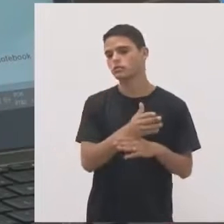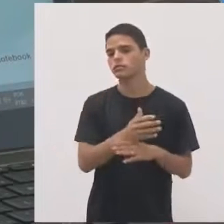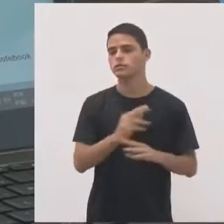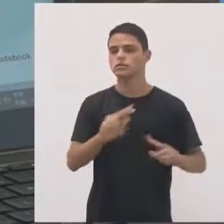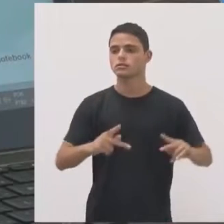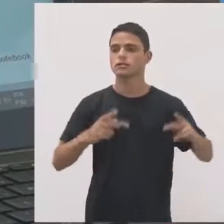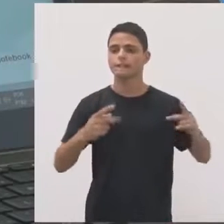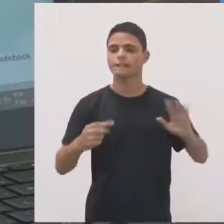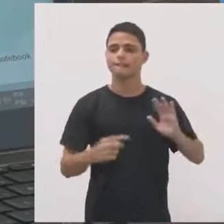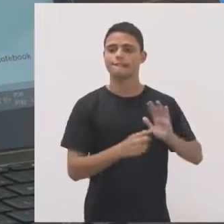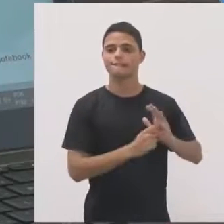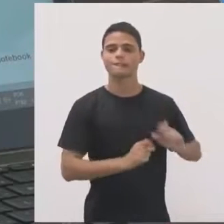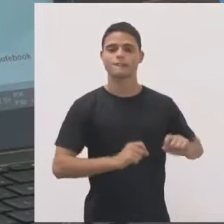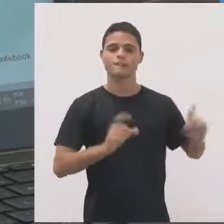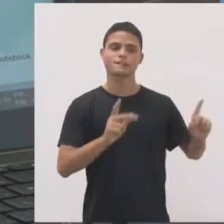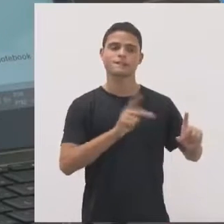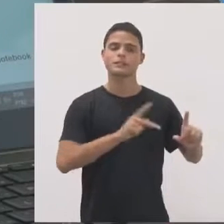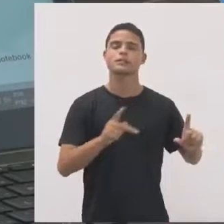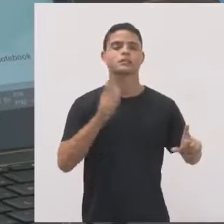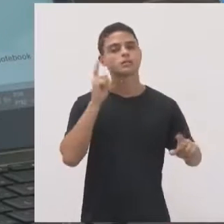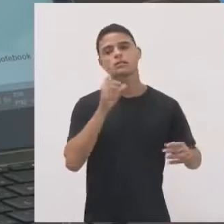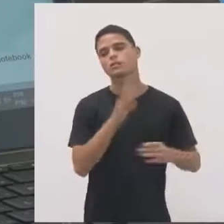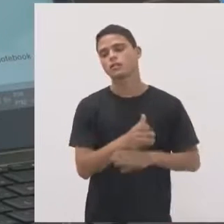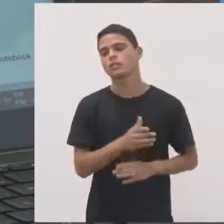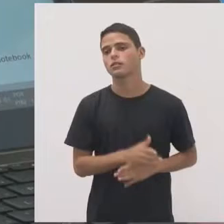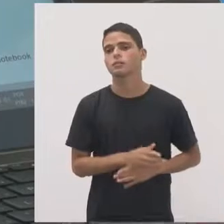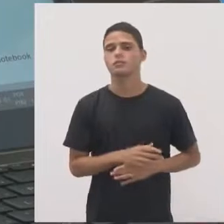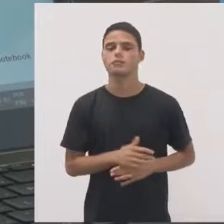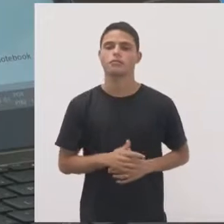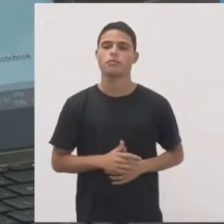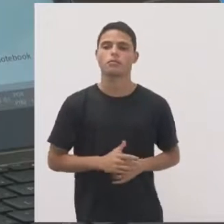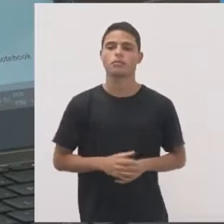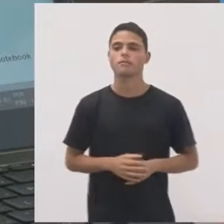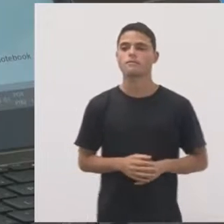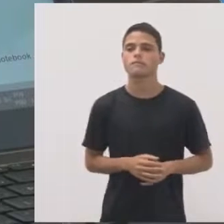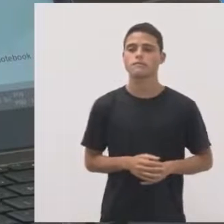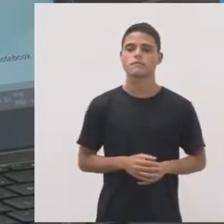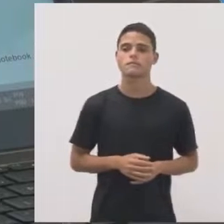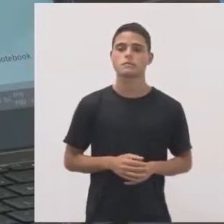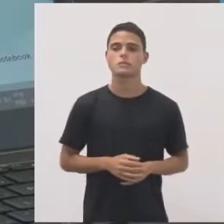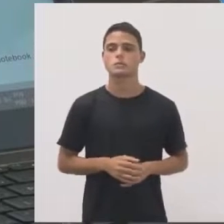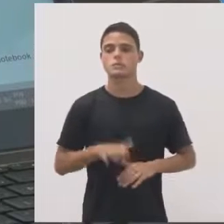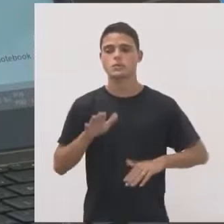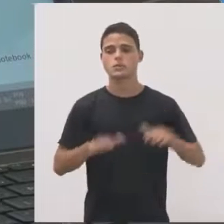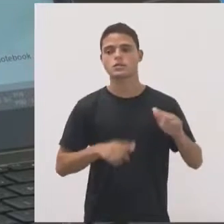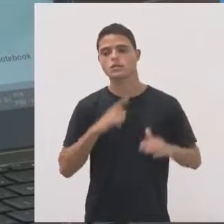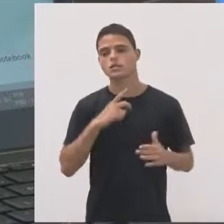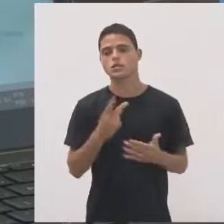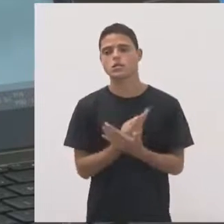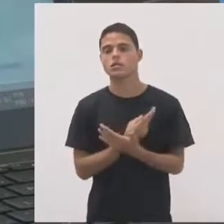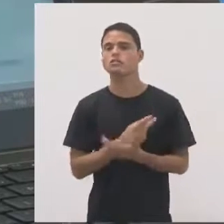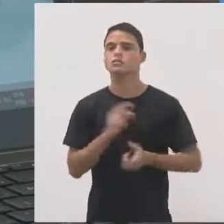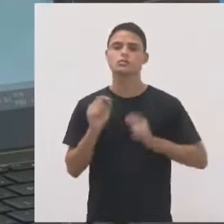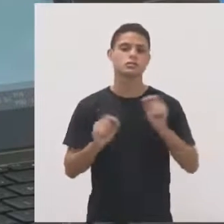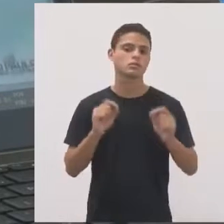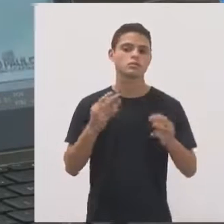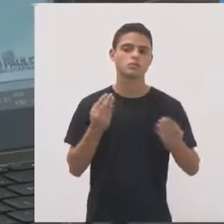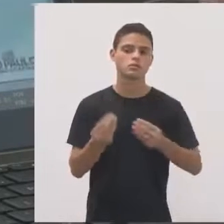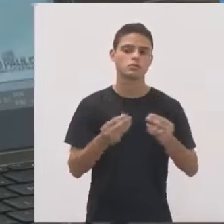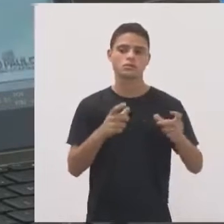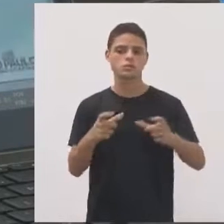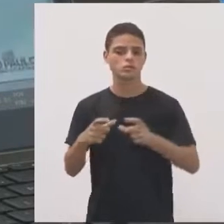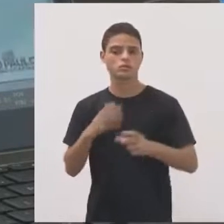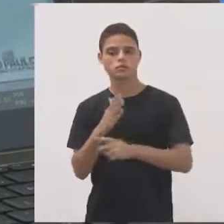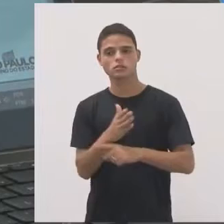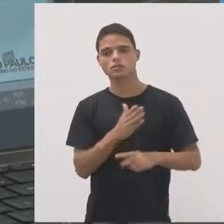que é pedagógico, ela já consegue entrar, entendeu? Já tá funcionando, tá bom? Às vezes dá erro. Aí é o que a Ana falou, deu erro, onde que vocês vão aqui, ó?